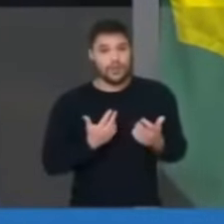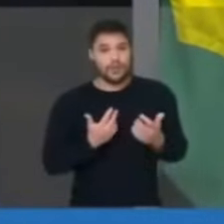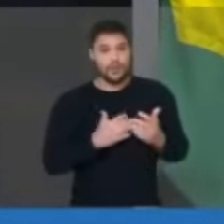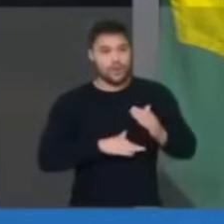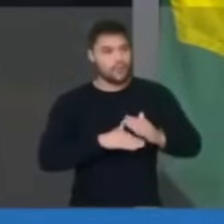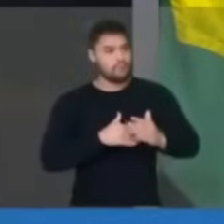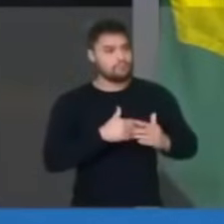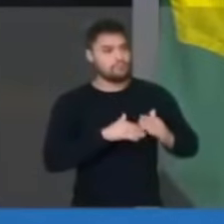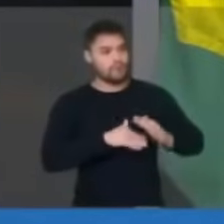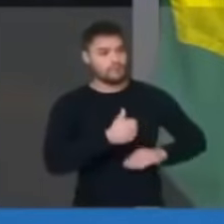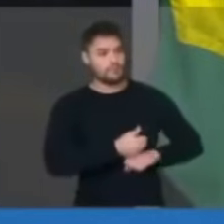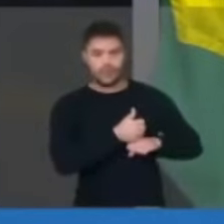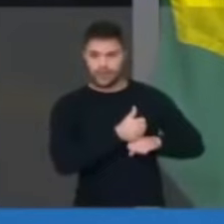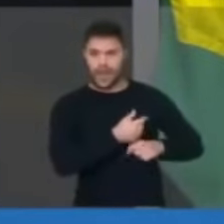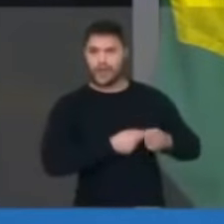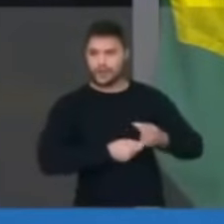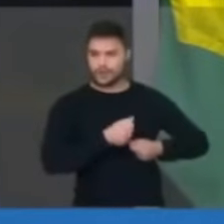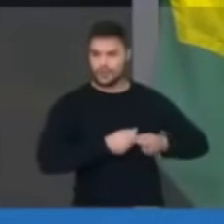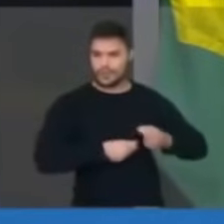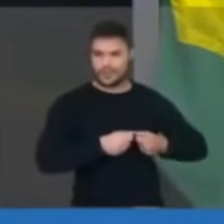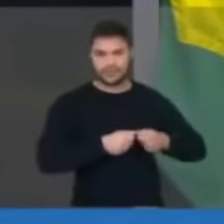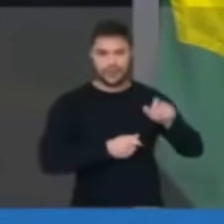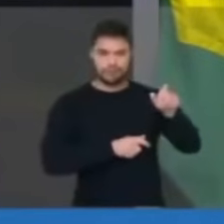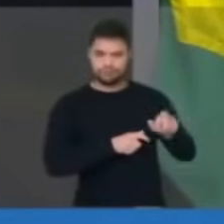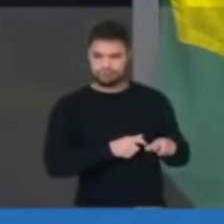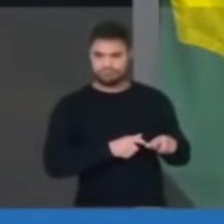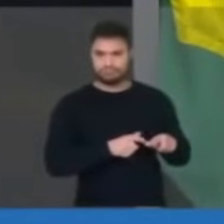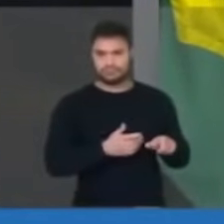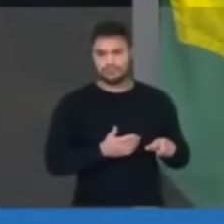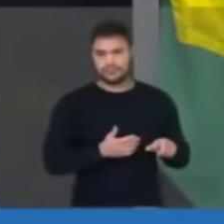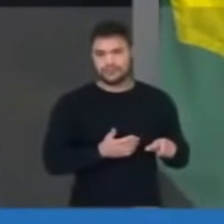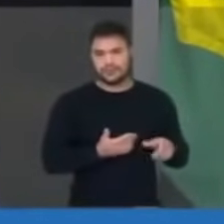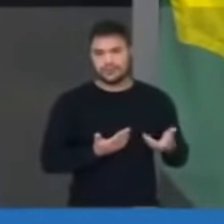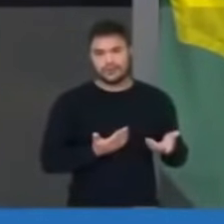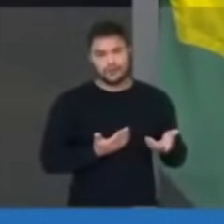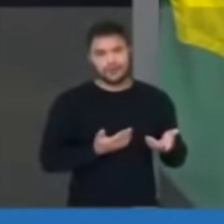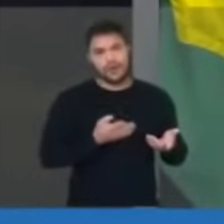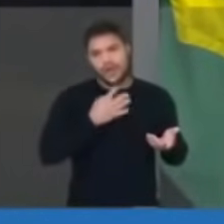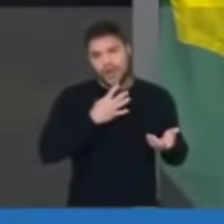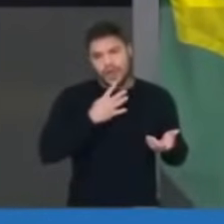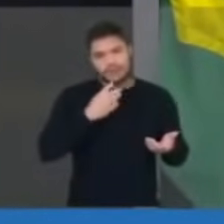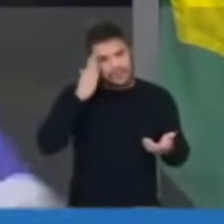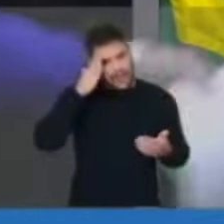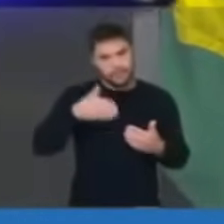economista formado em qualquer universidade meia séria do país sabe que